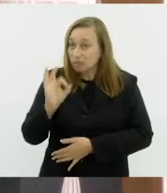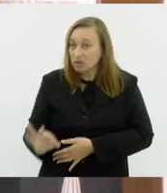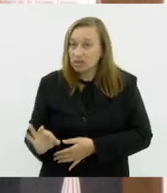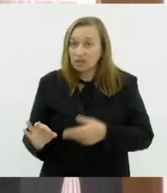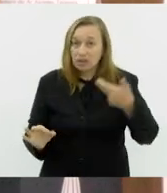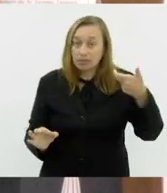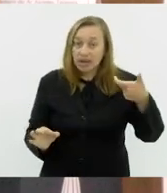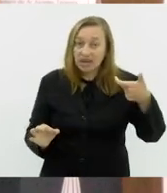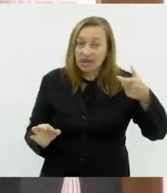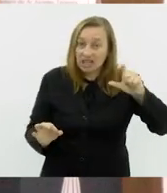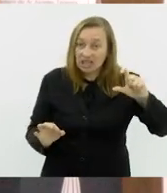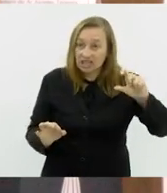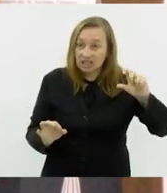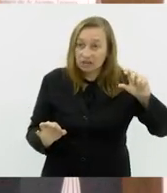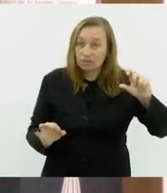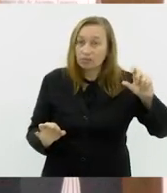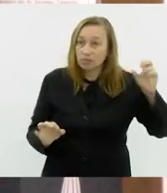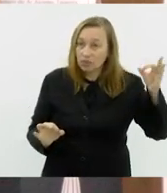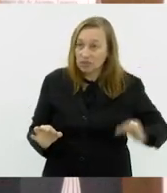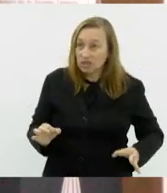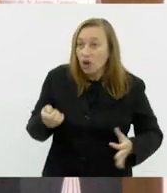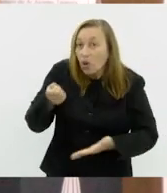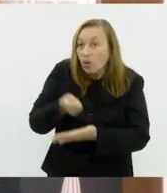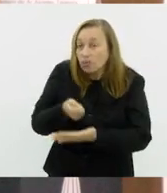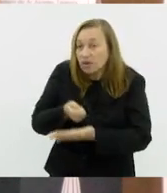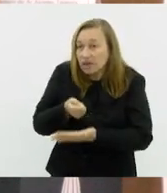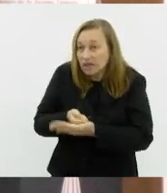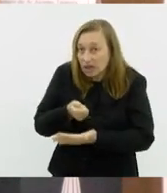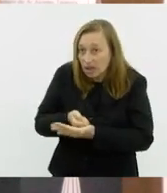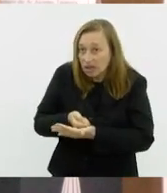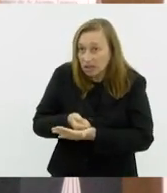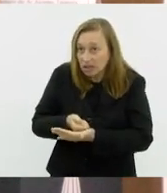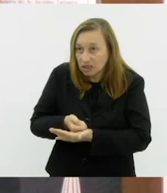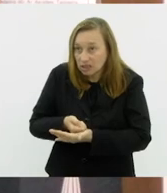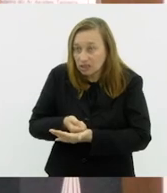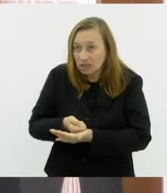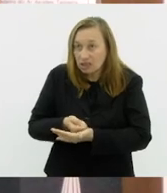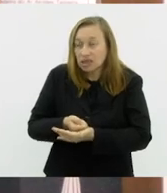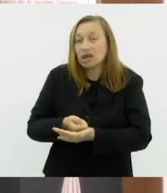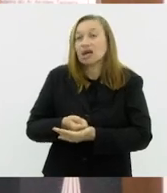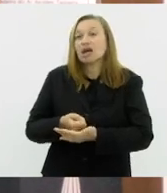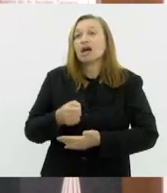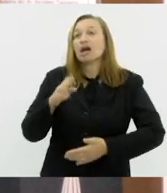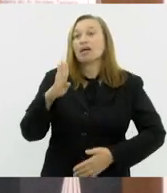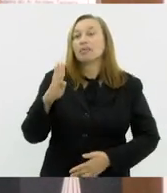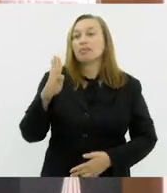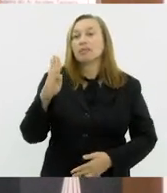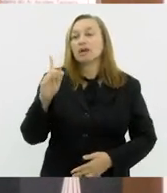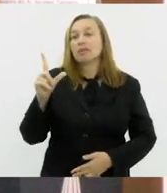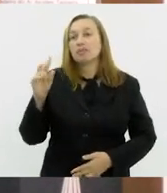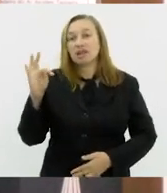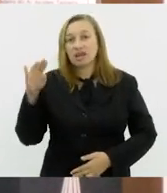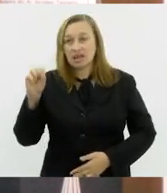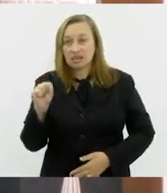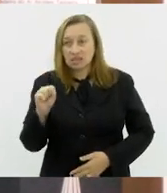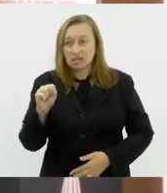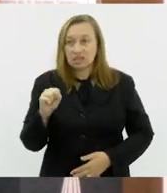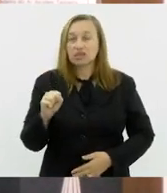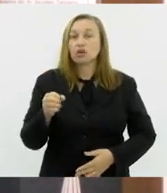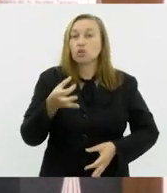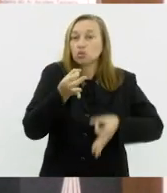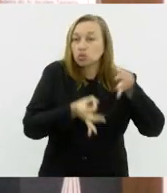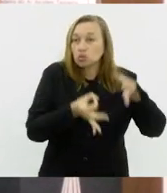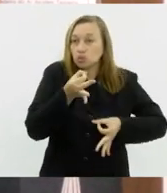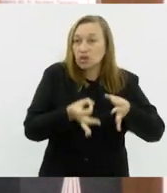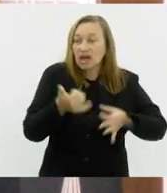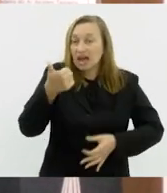de fumantes, obrigando a British American Tobacco a ceder nas brigas jurídicas e a botar 10%